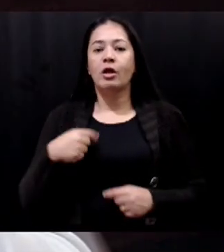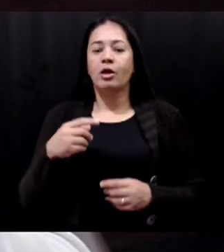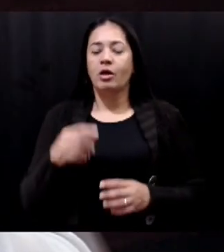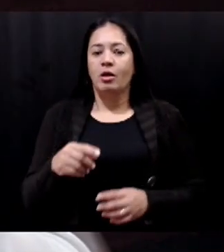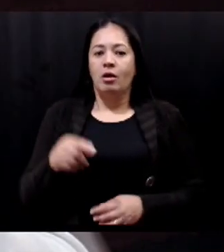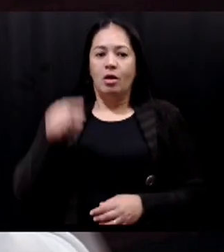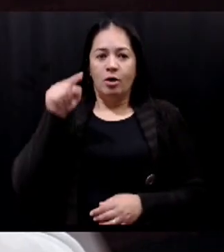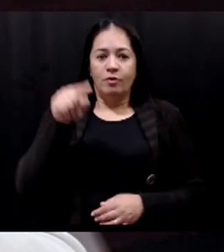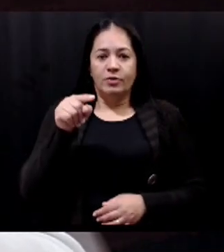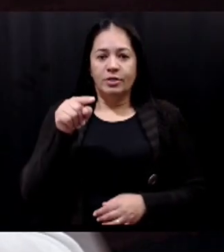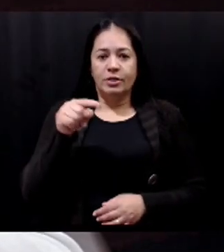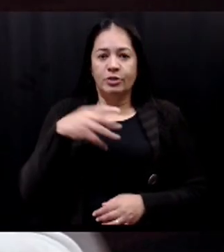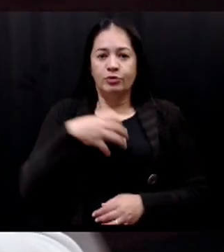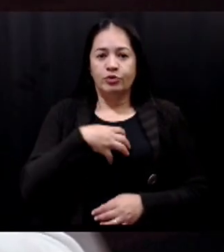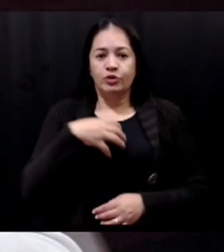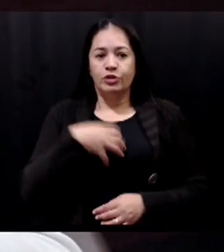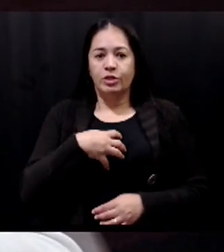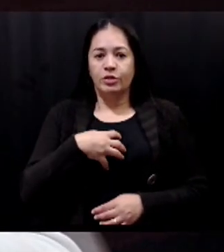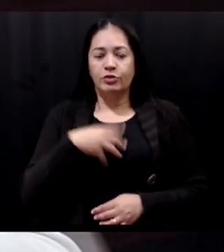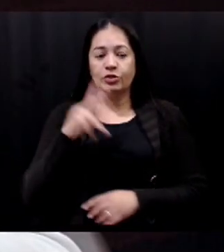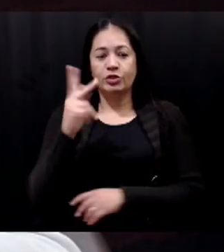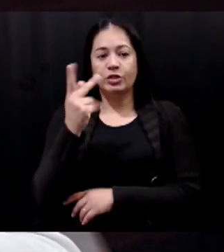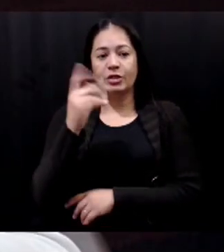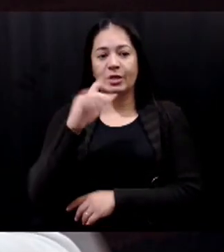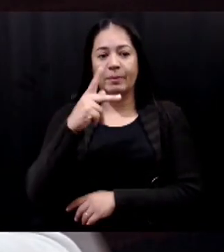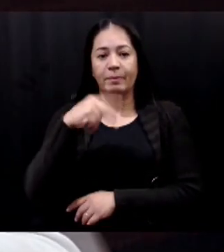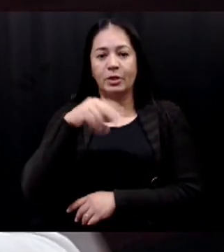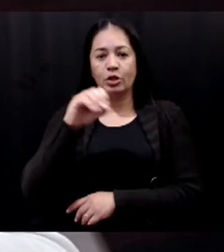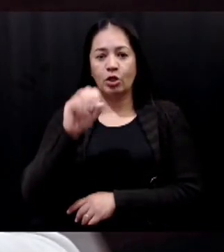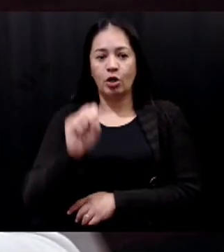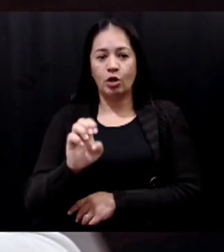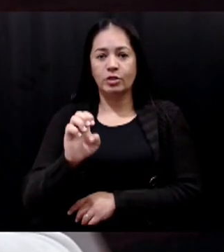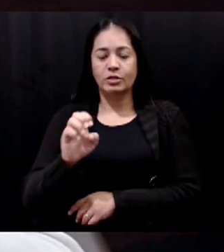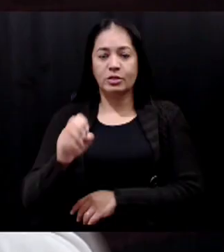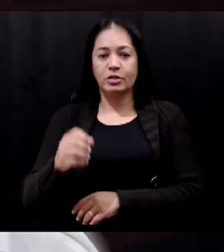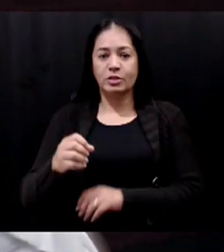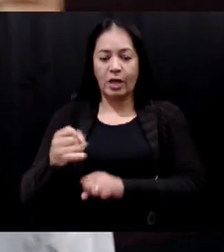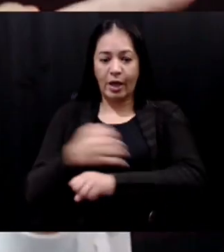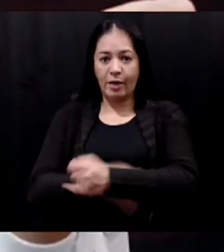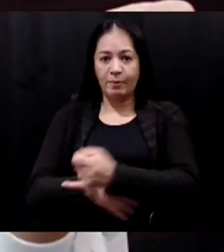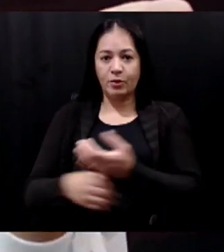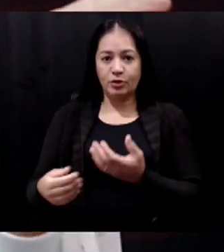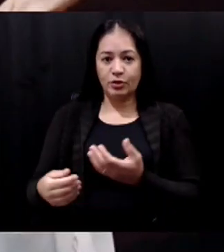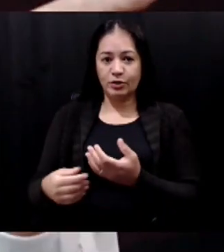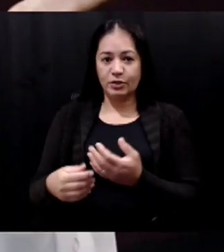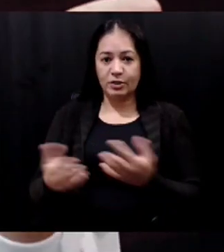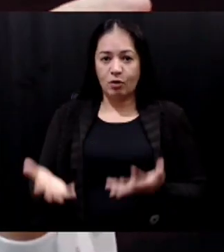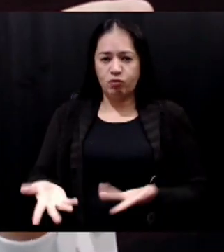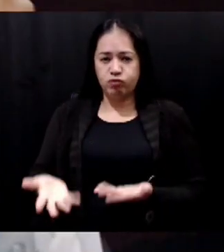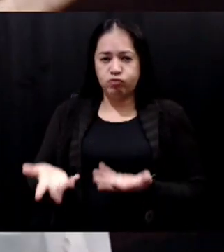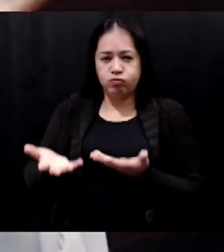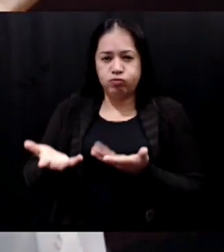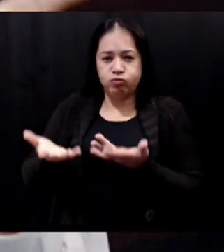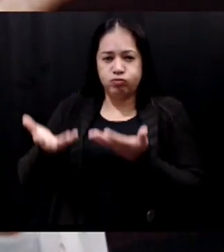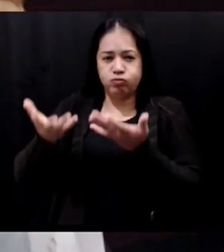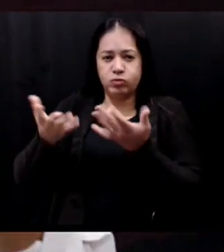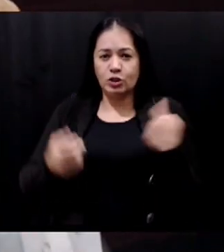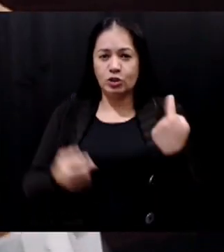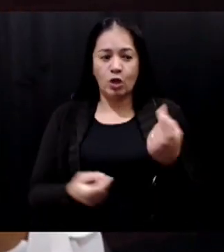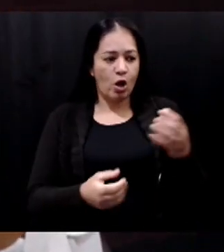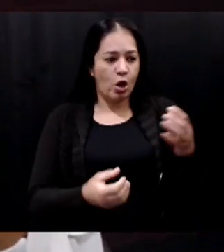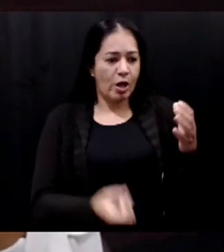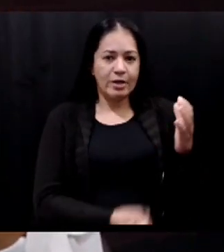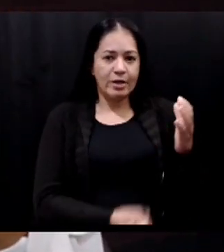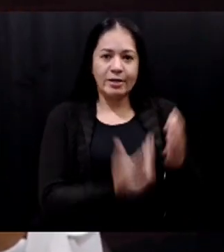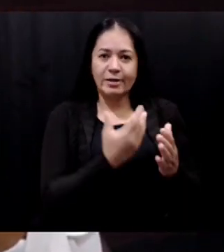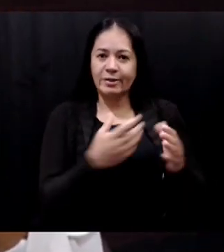o estado de emoção que está relacionado com o seu atual sintoma, a gente cria uma ponte até o primeiro evento, até a primeira vez que você